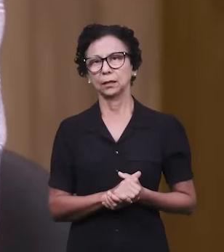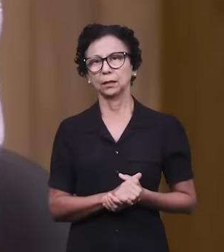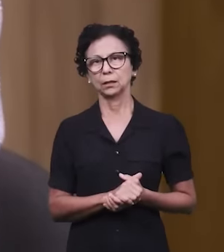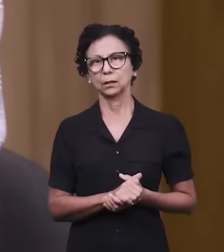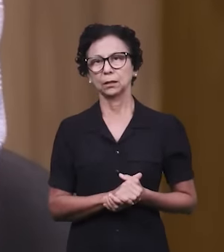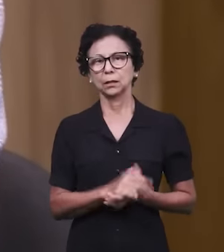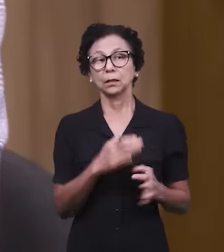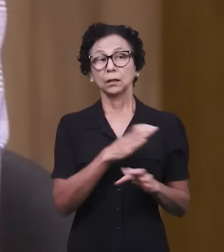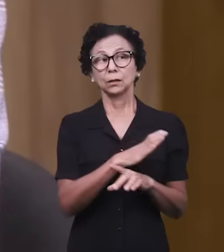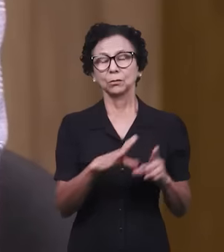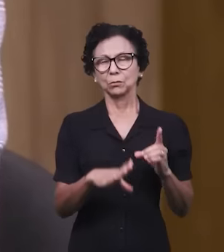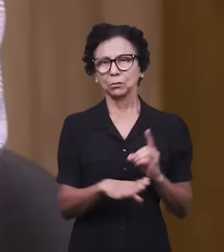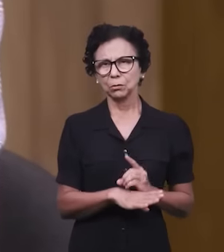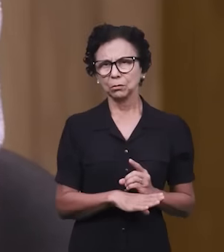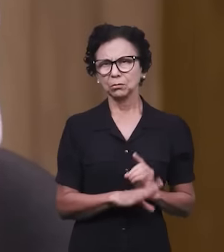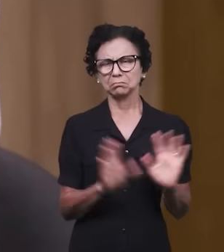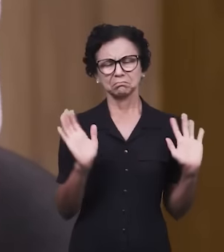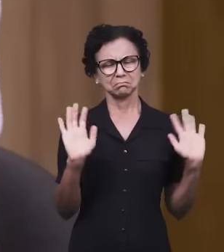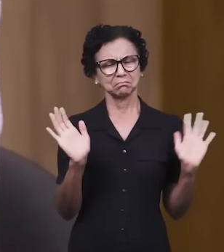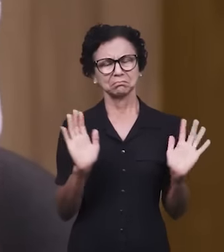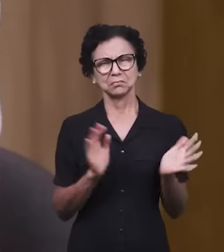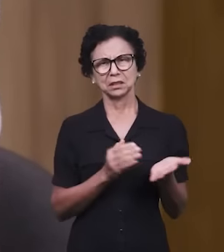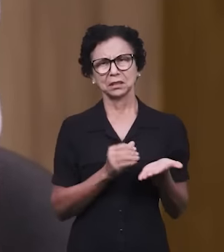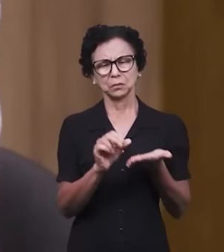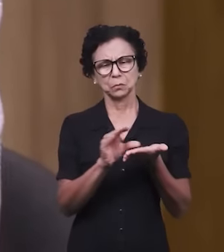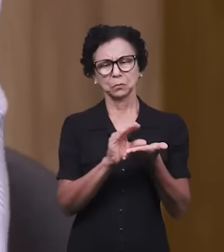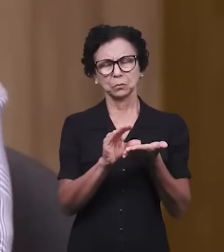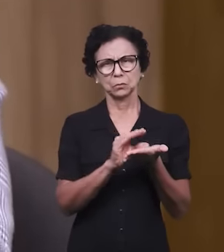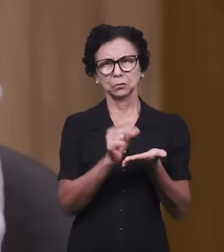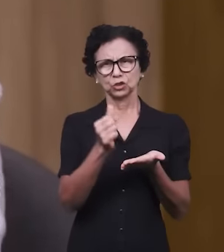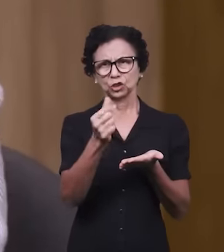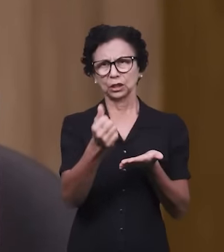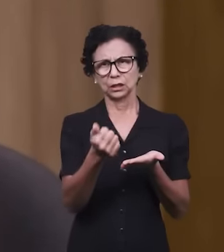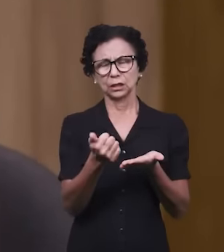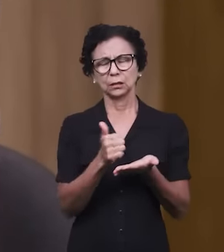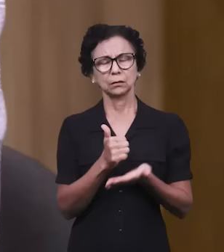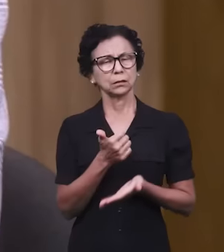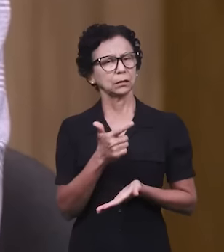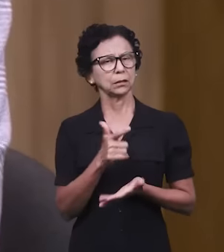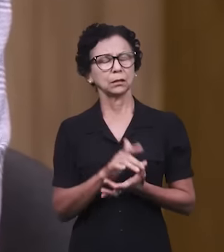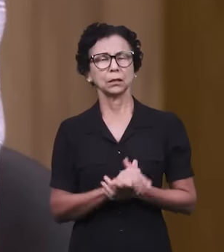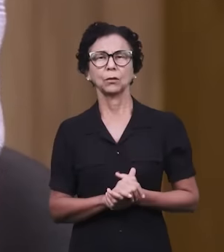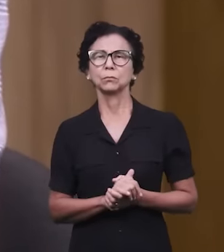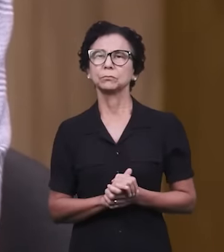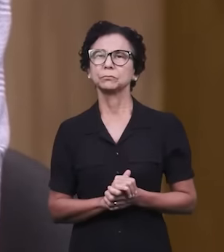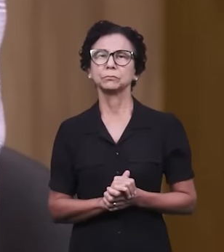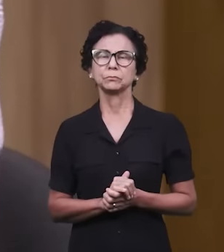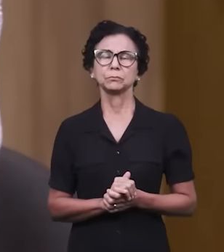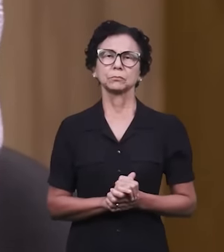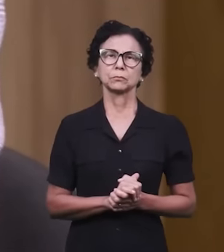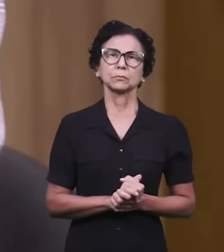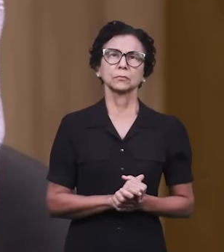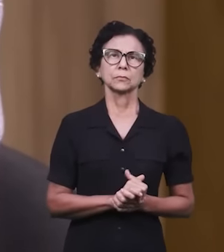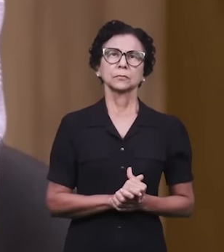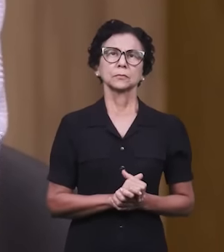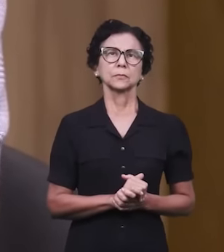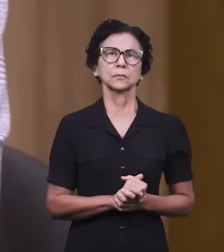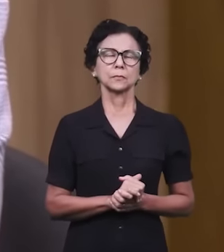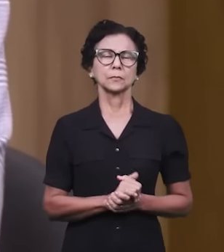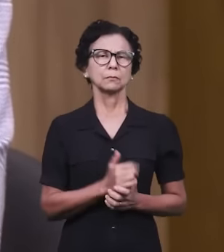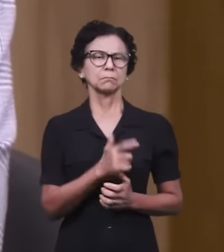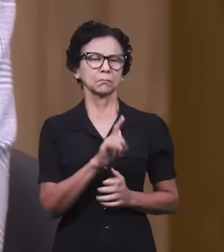cultos não há essa preocupação de pedir dinheiro, de fazer essas coisas, né, que às vezes são normais em